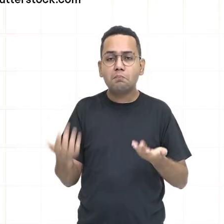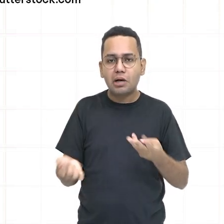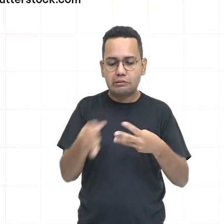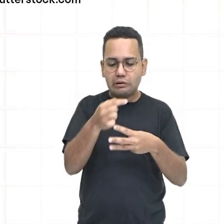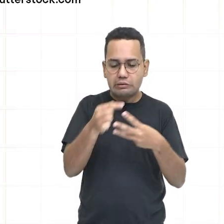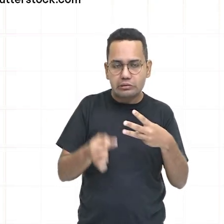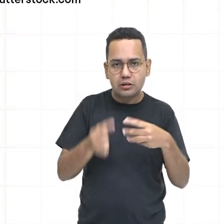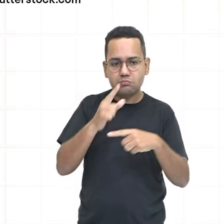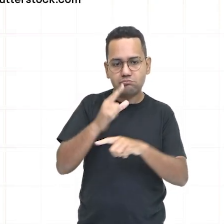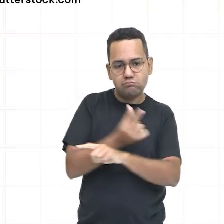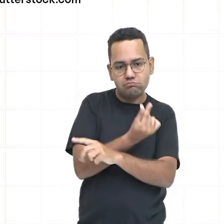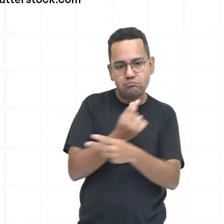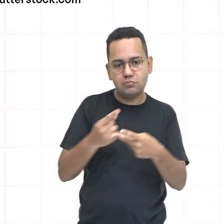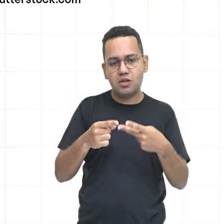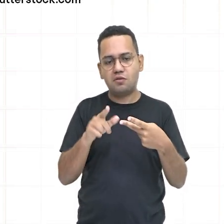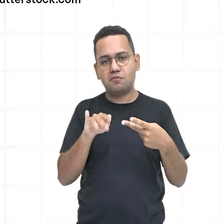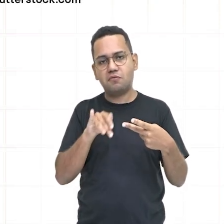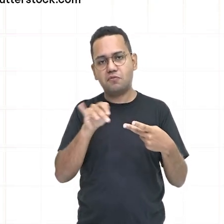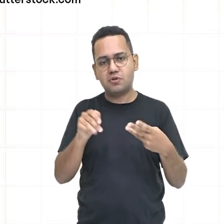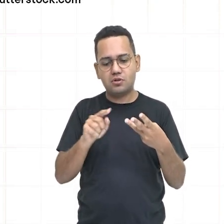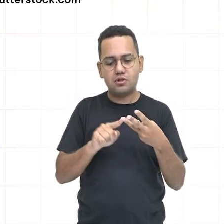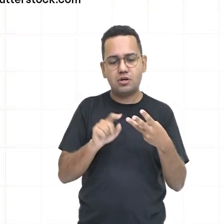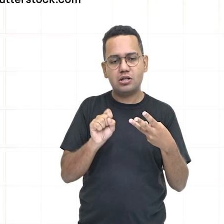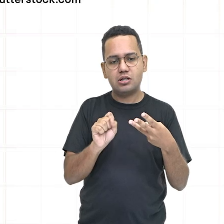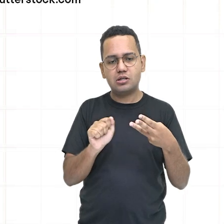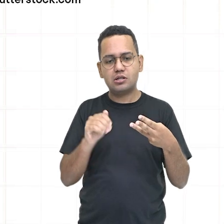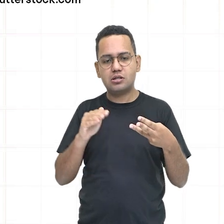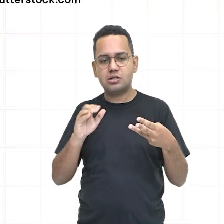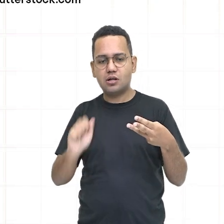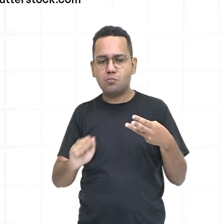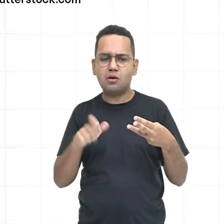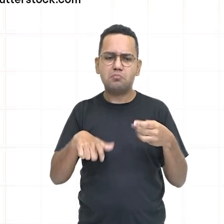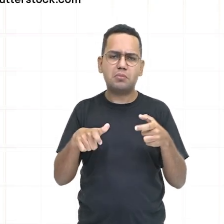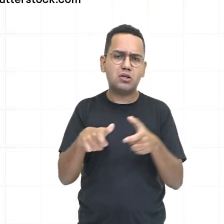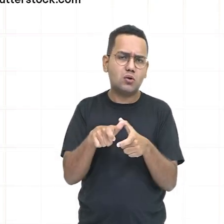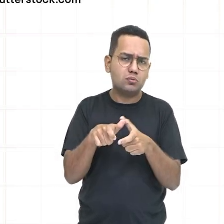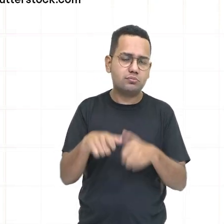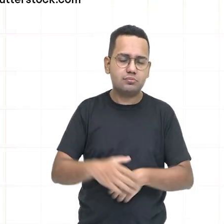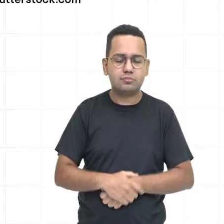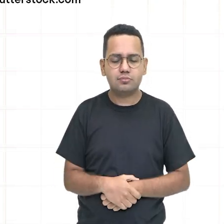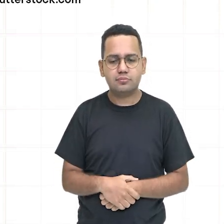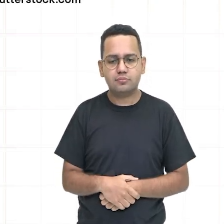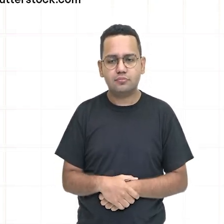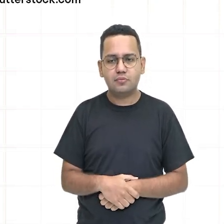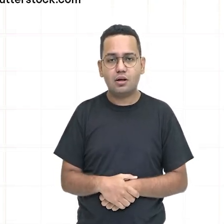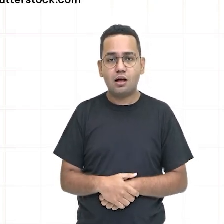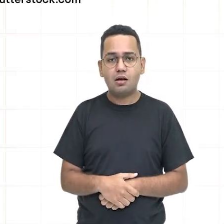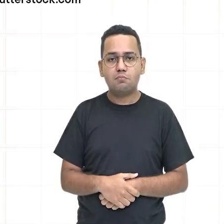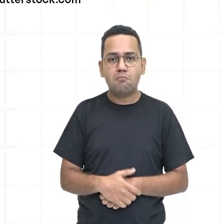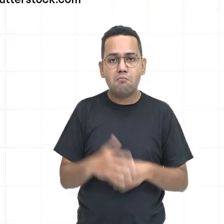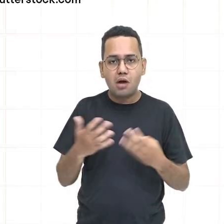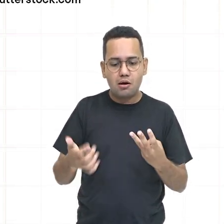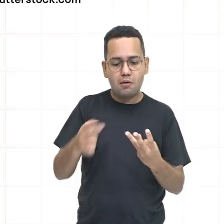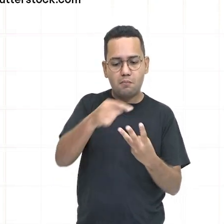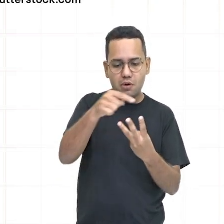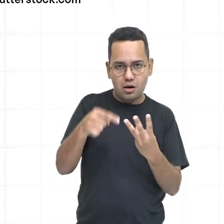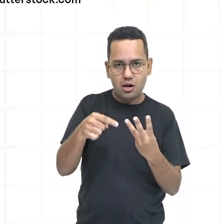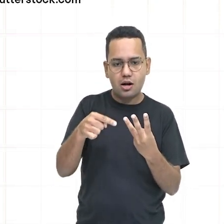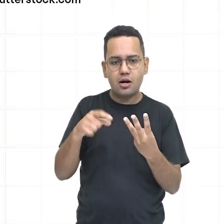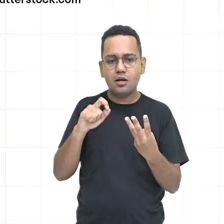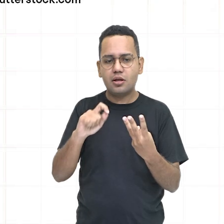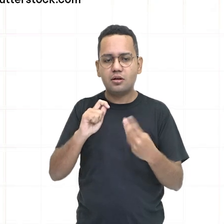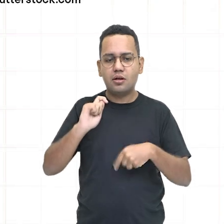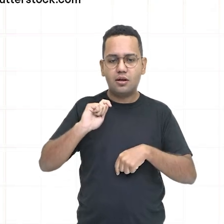são algumas das maiores ilhas que nós temos ali na Oceania, e lá onde se pratica então pesca